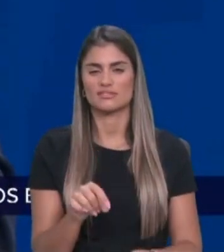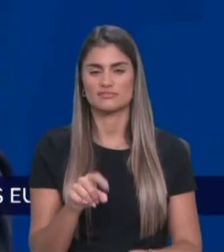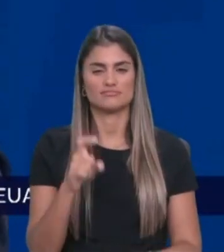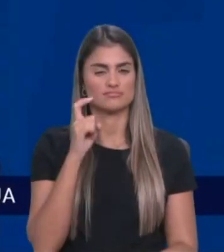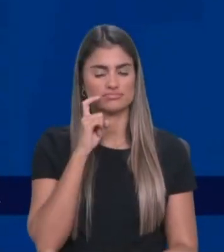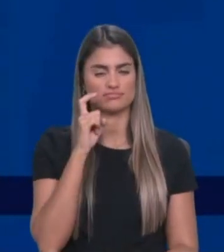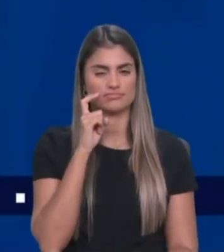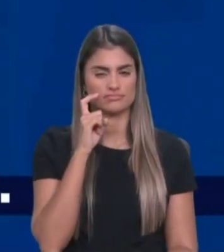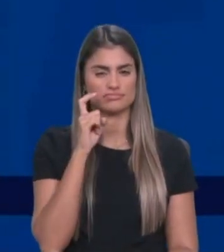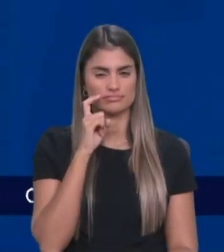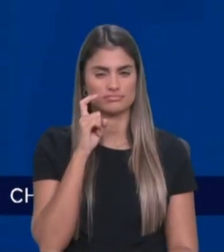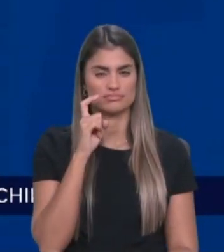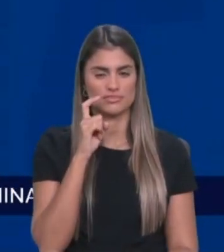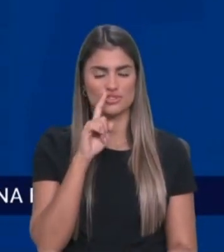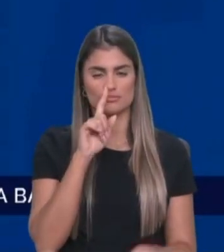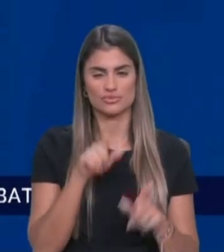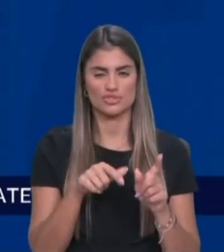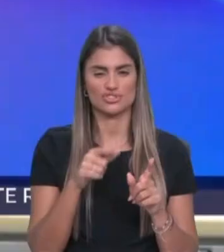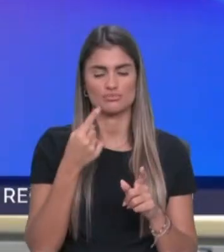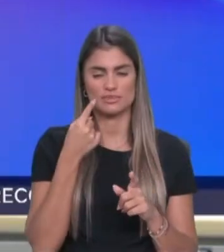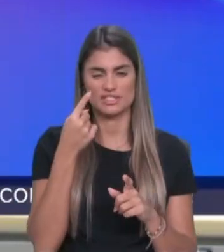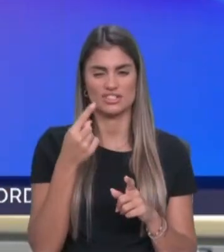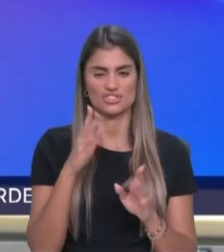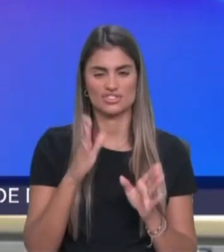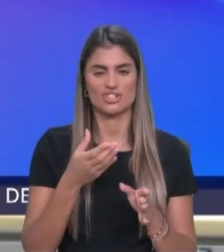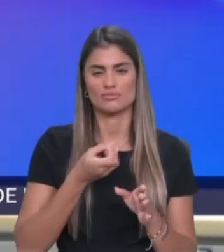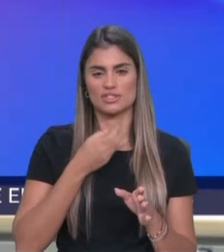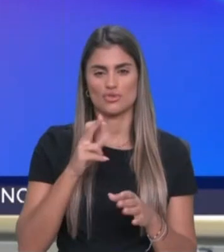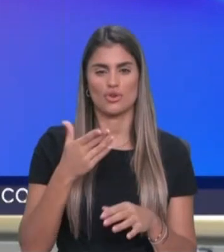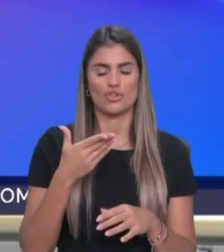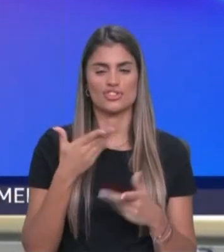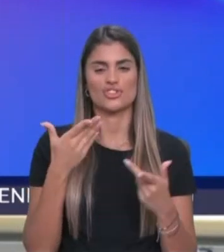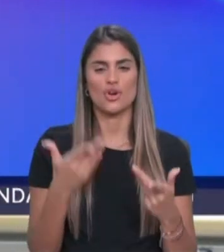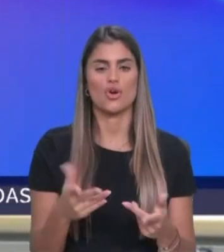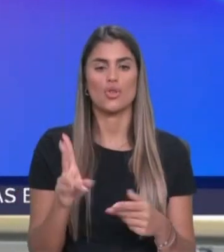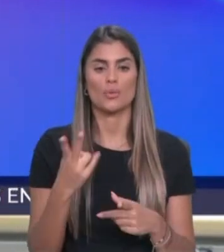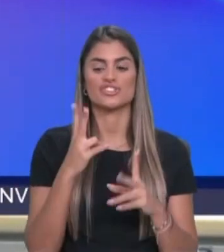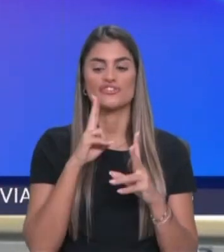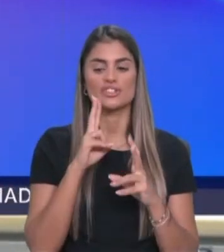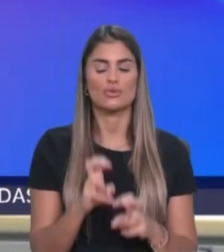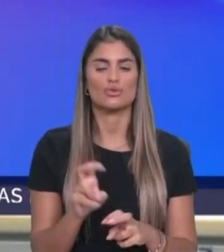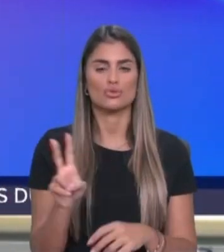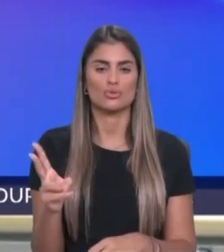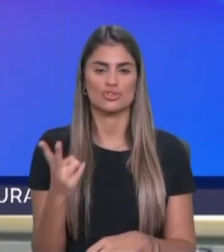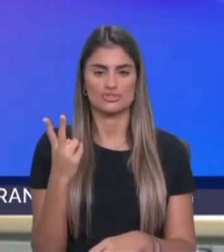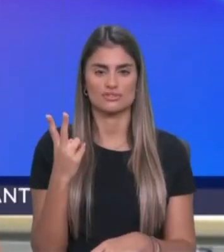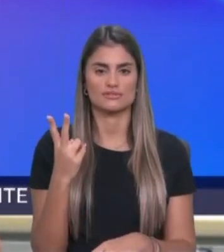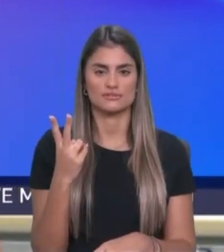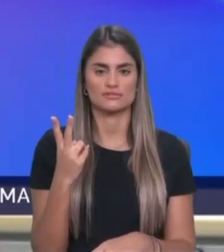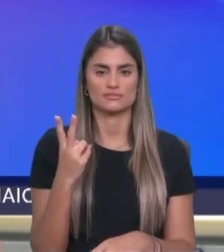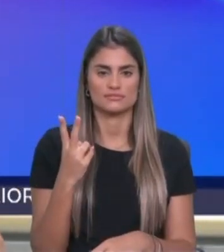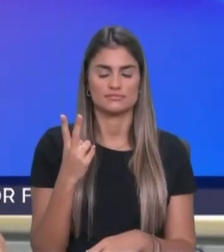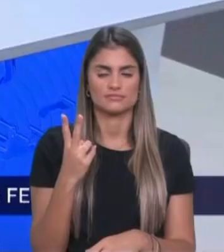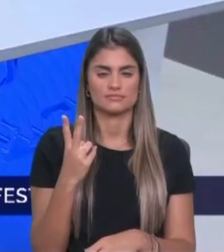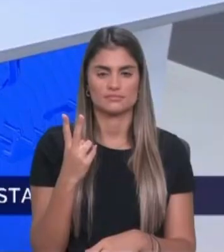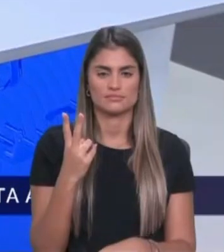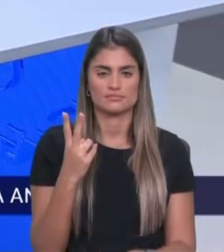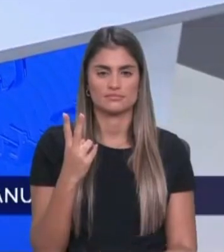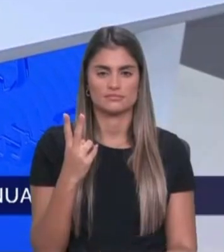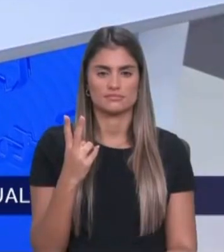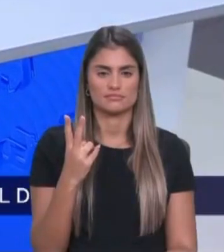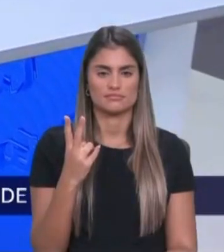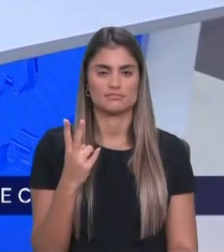protege os astrónomos. Cá fica a explicação deste recordista. Damos agora conta de duas investigações conduzidas na Estação